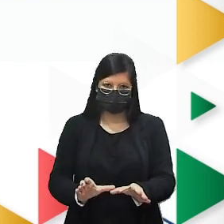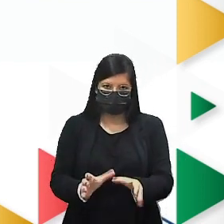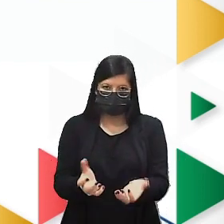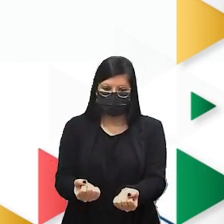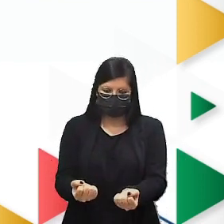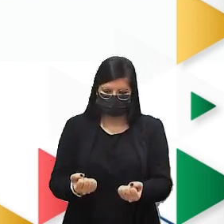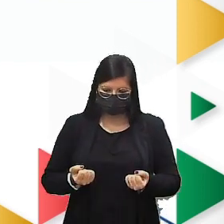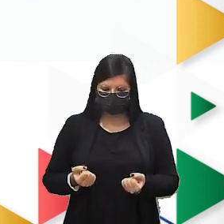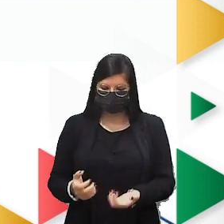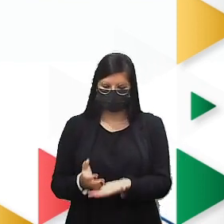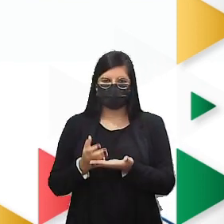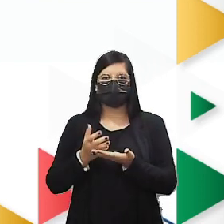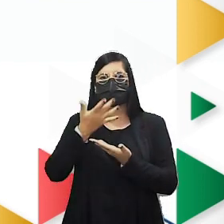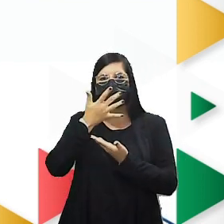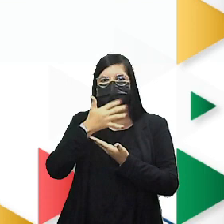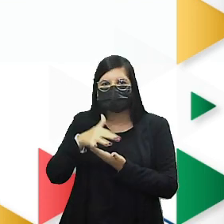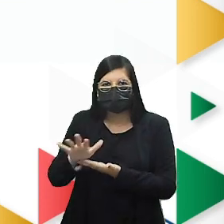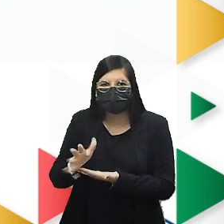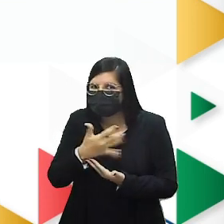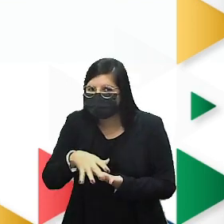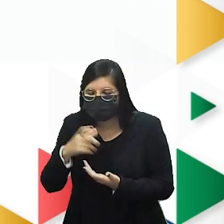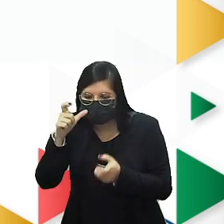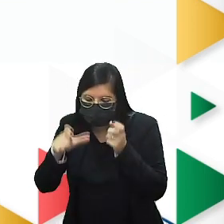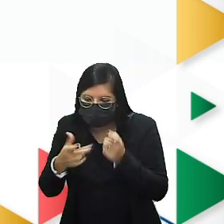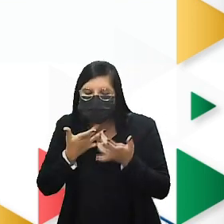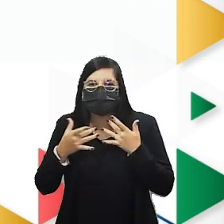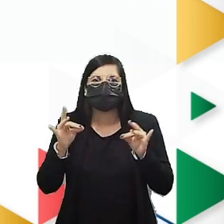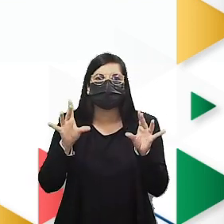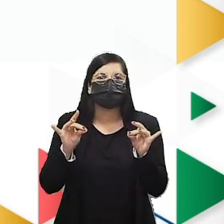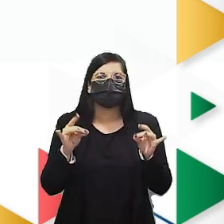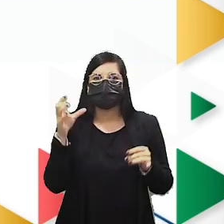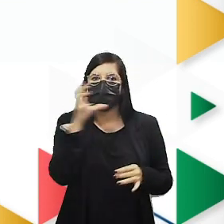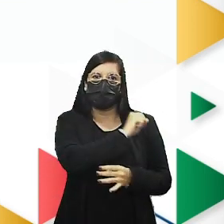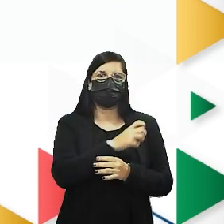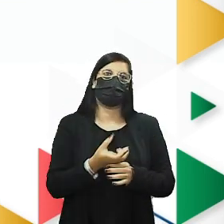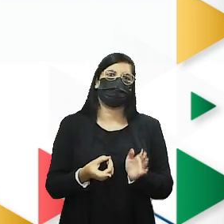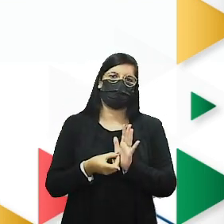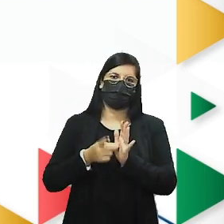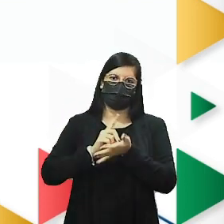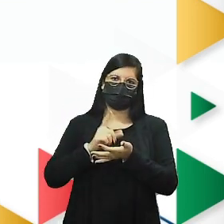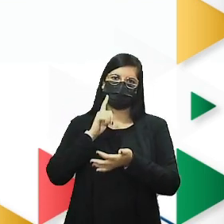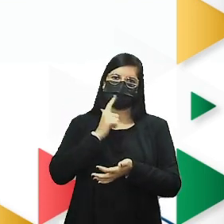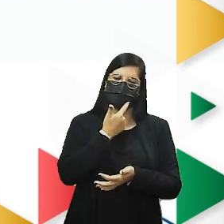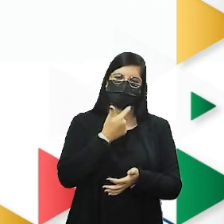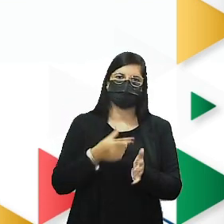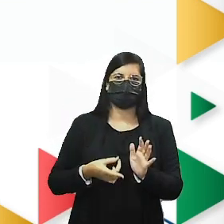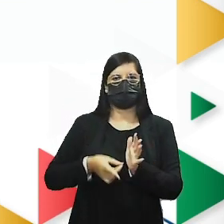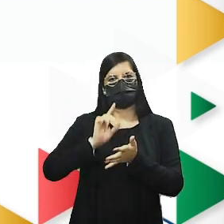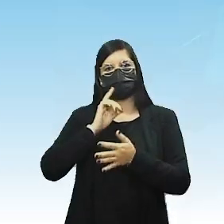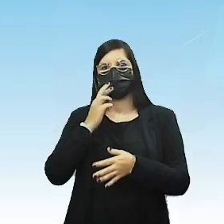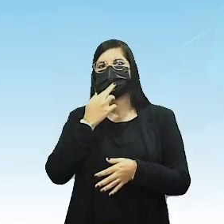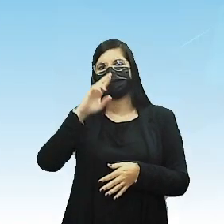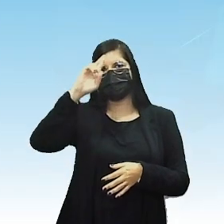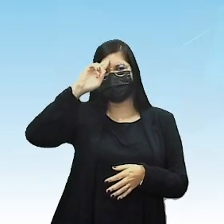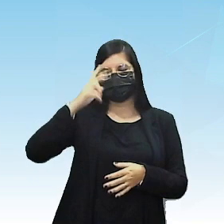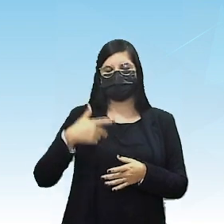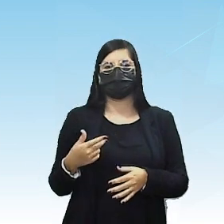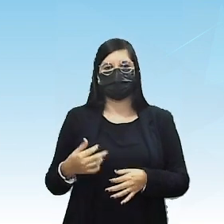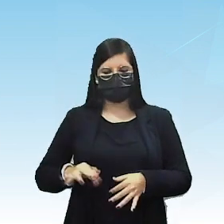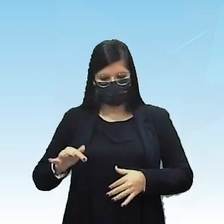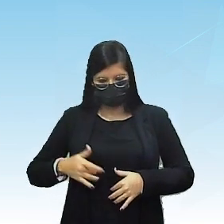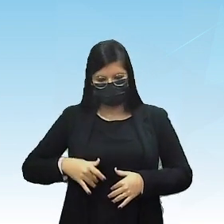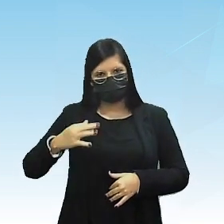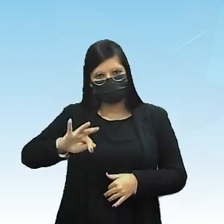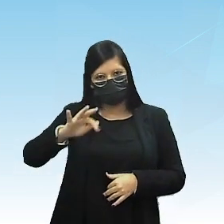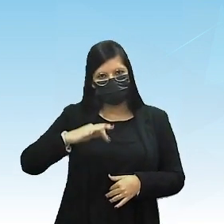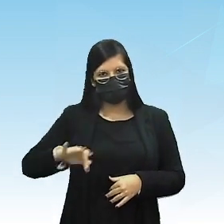famintas, assim, e formiguinha, né, por doce, queria comer o bolo antes do almoço, do lanche, aí não ia almoçar. Então, o que ela dizia, dá dor de barriga, tem que esperar